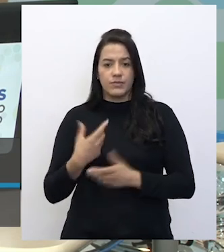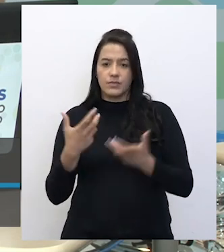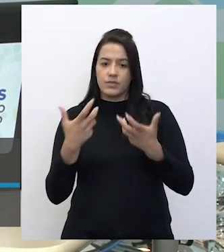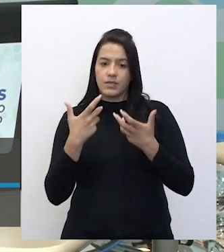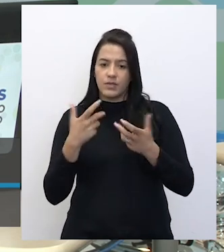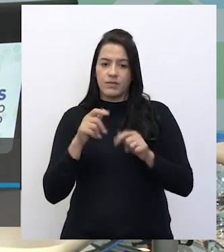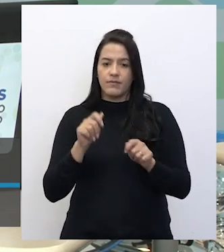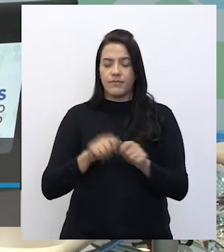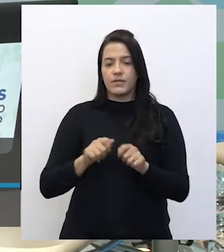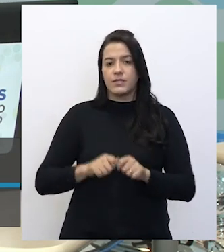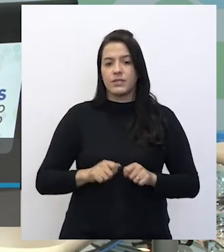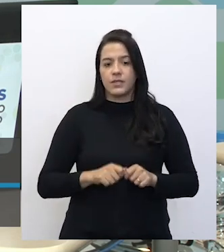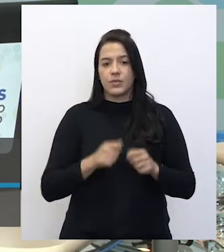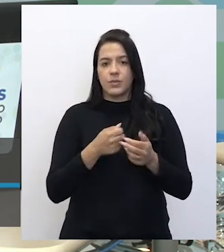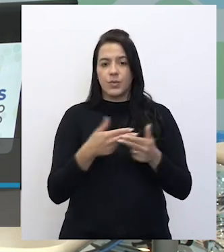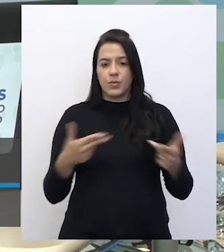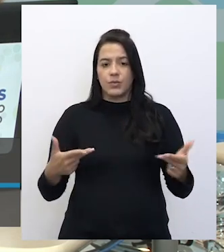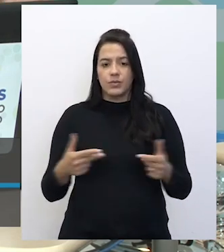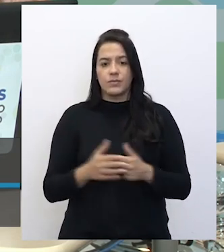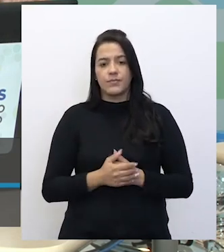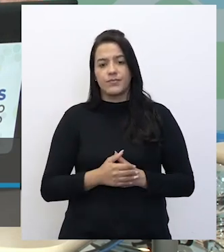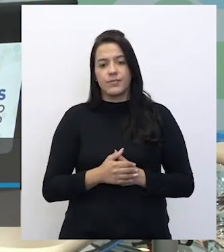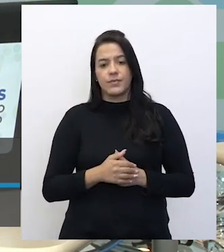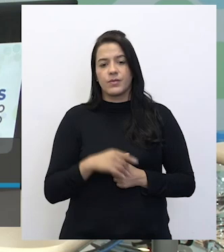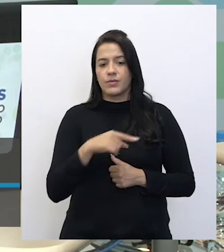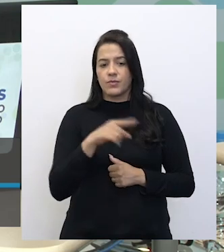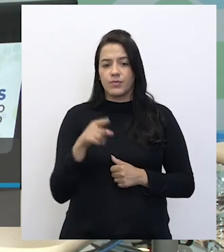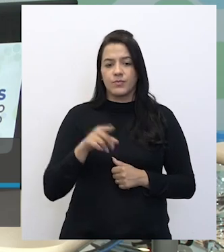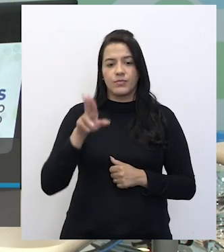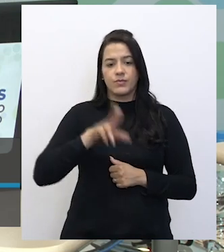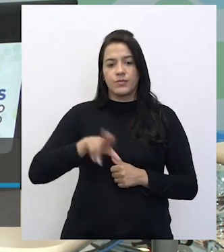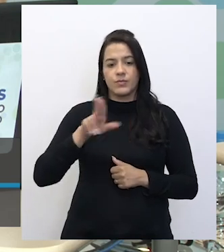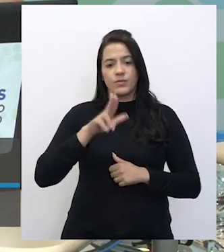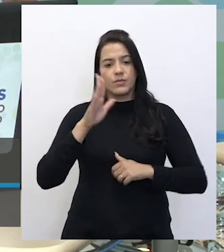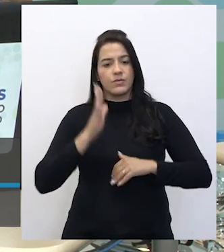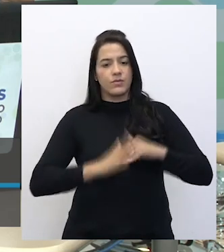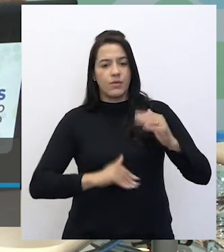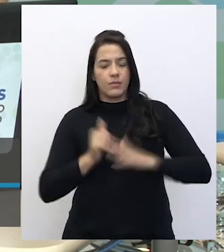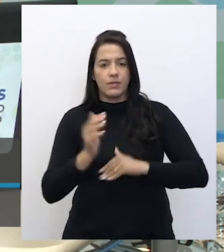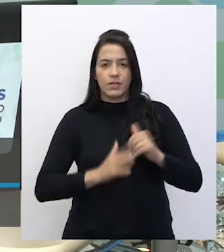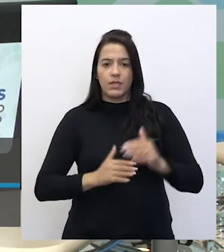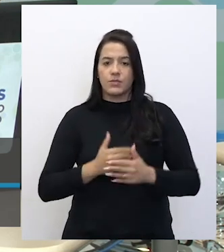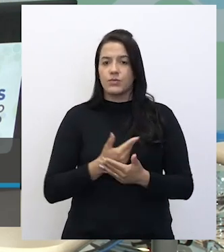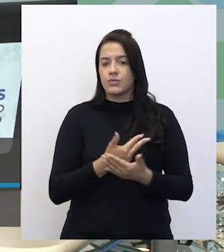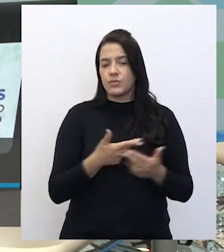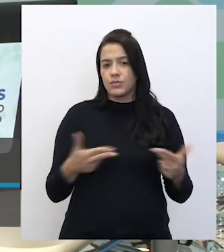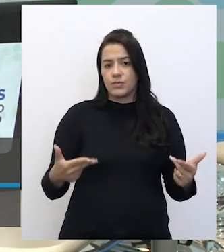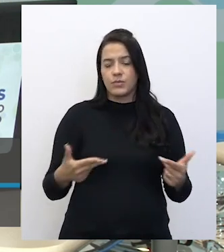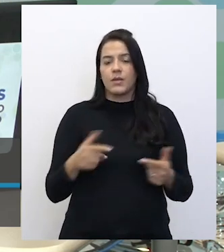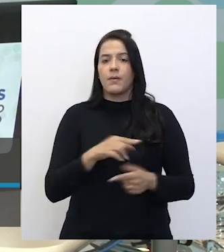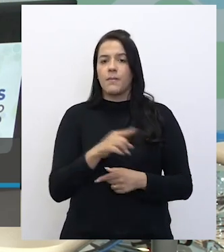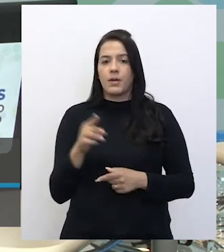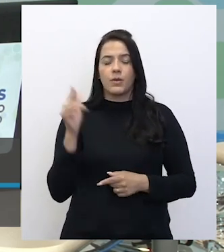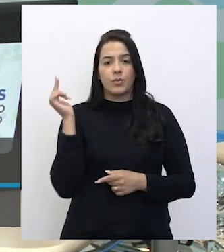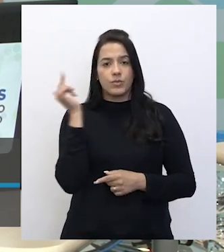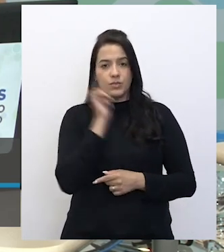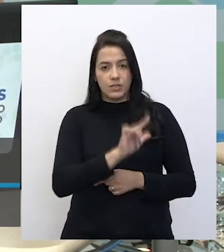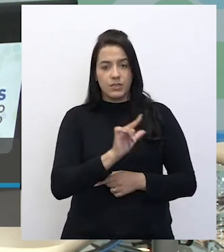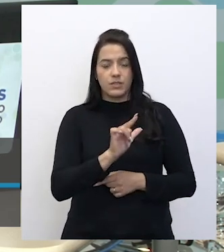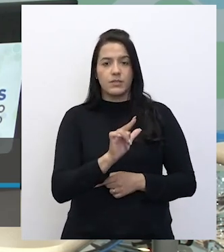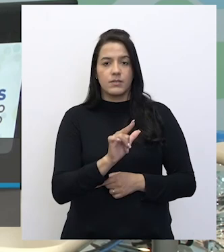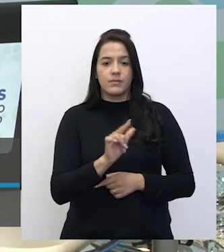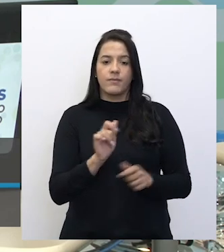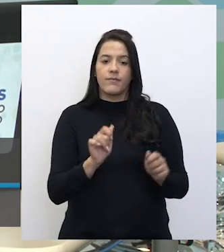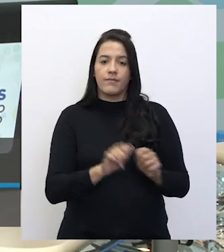coisas. Exatamente. Então, é quando você utiliza ali suas habilidades, suas competências, para que você possa, então, com